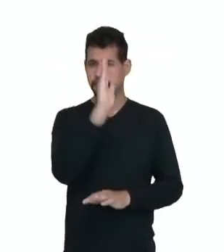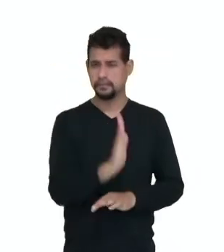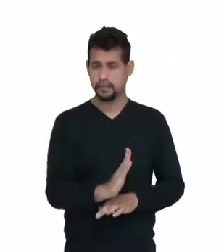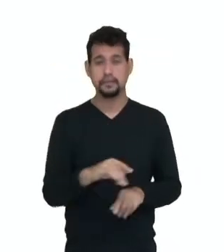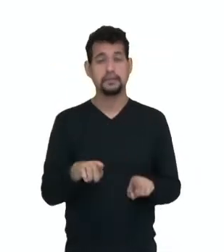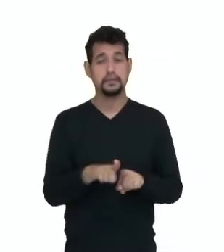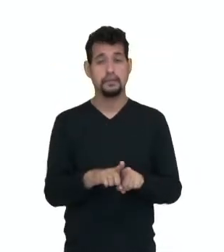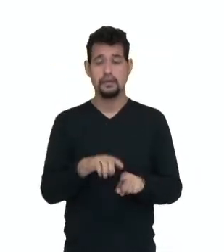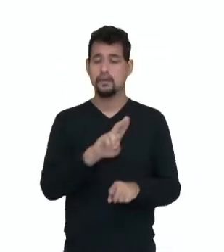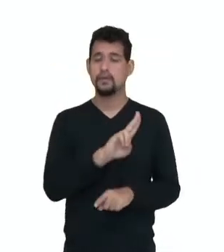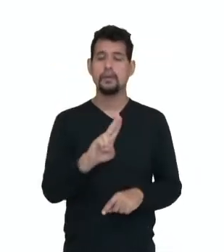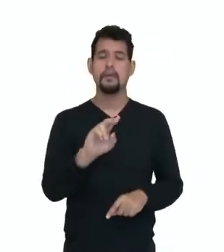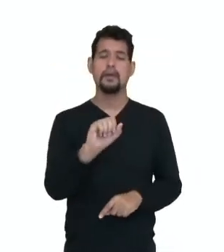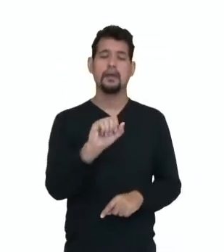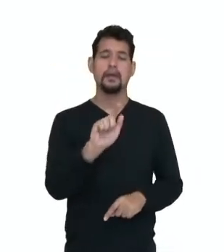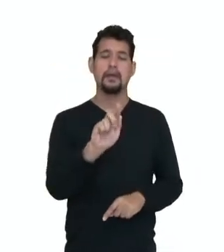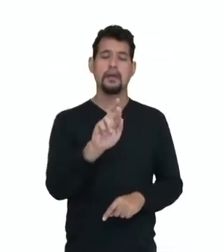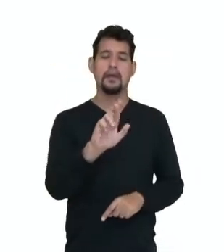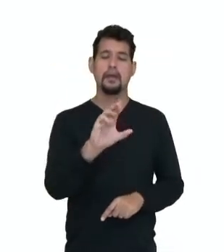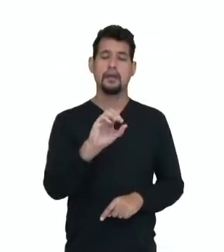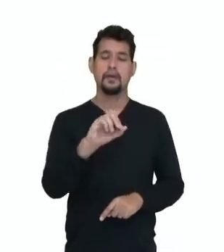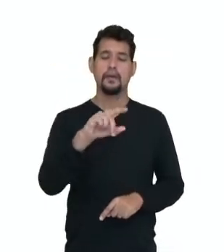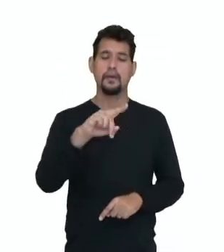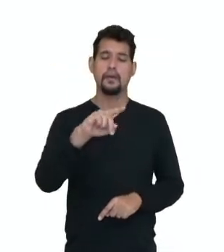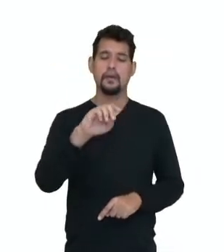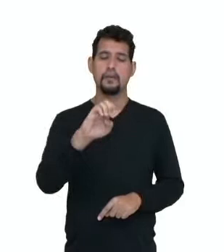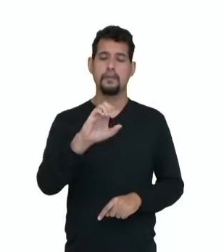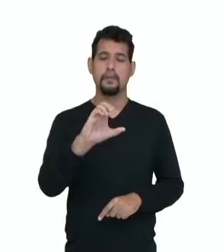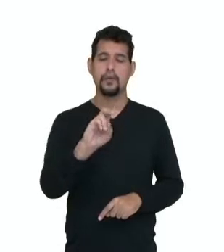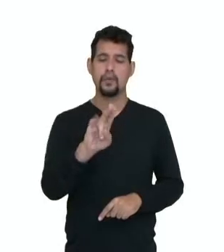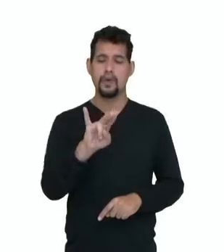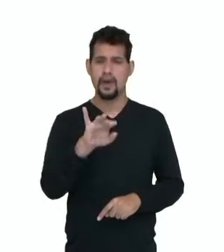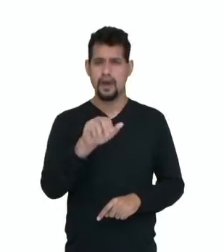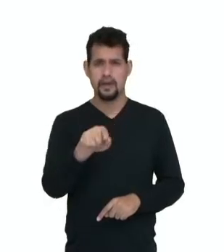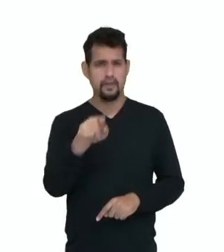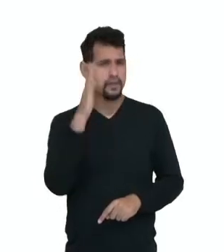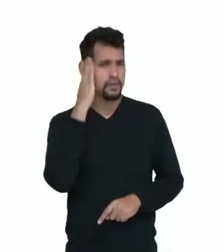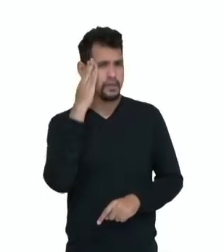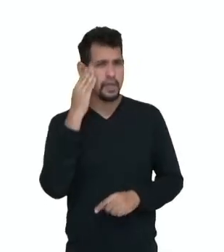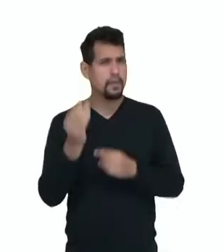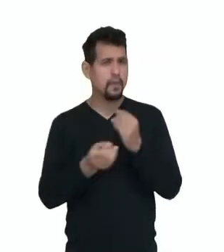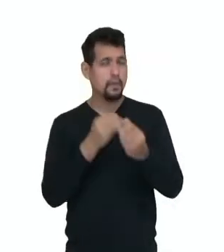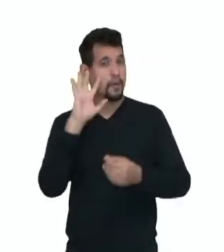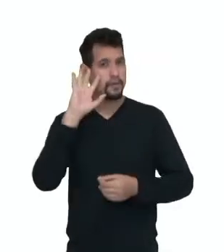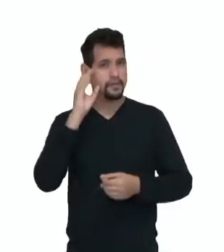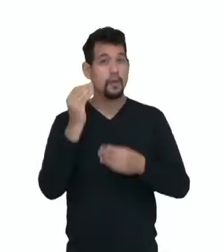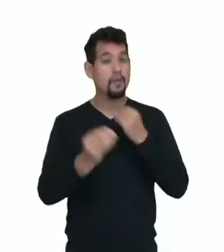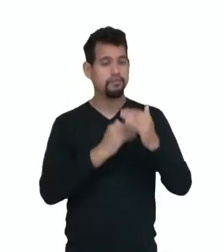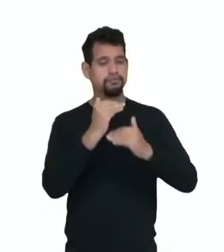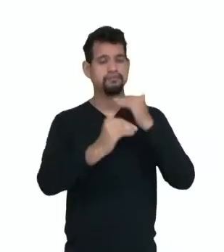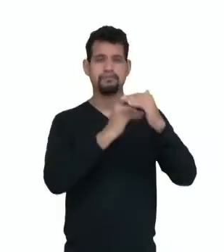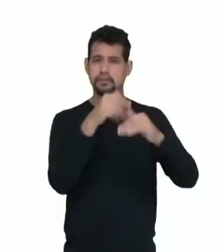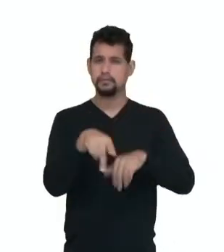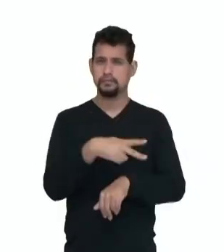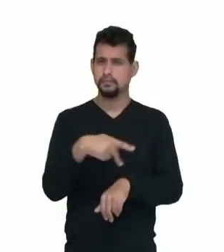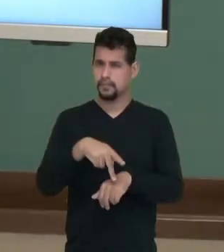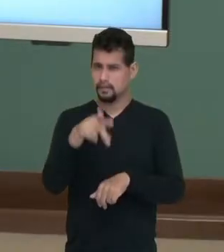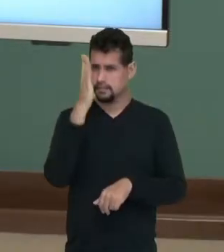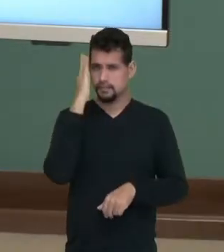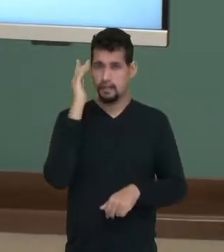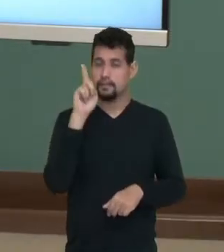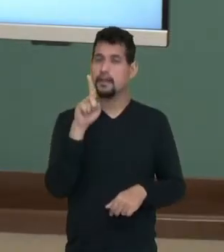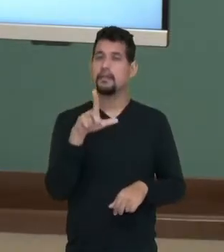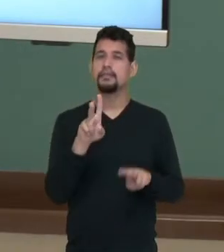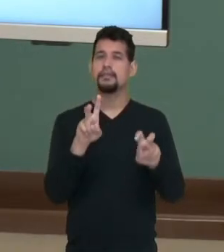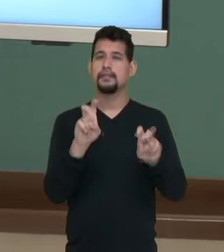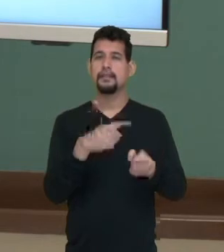a agropecuária. Mas você sabe como ela surgiu e se desenvolveu em nosso país? É isso então o tema desta